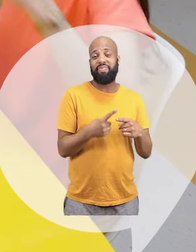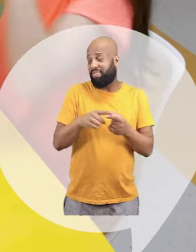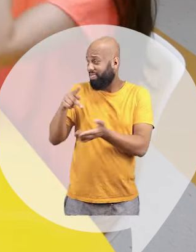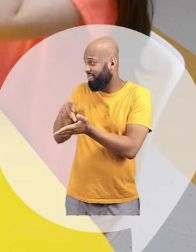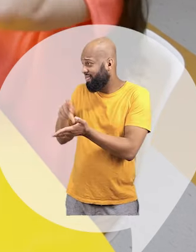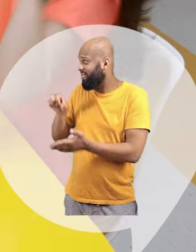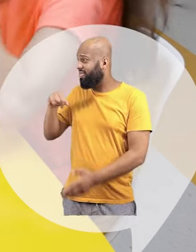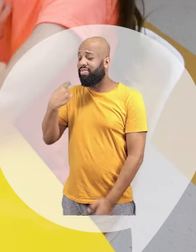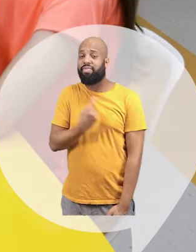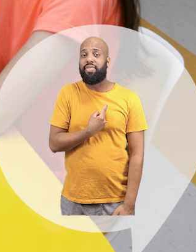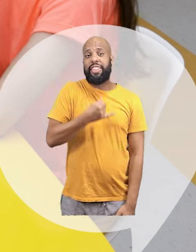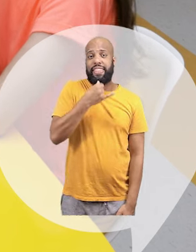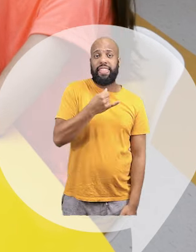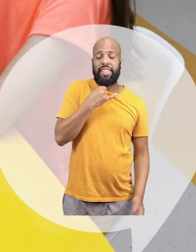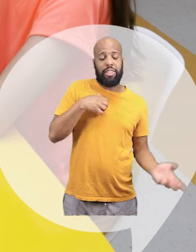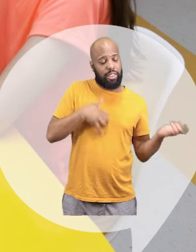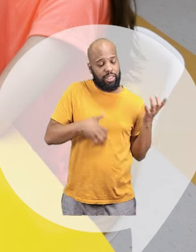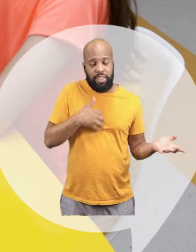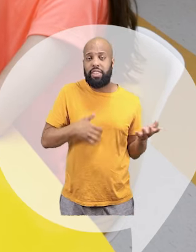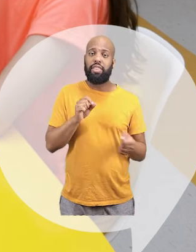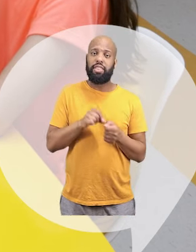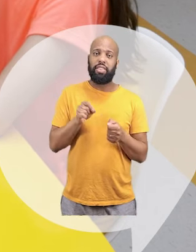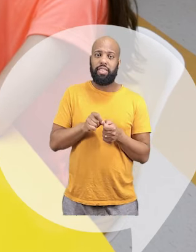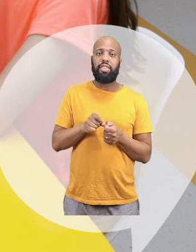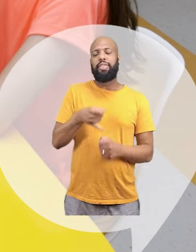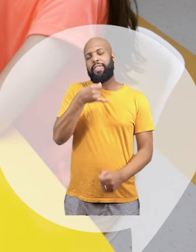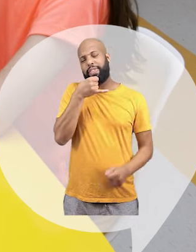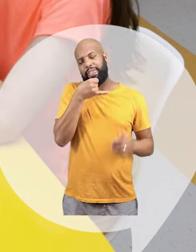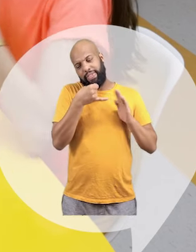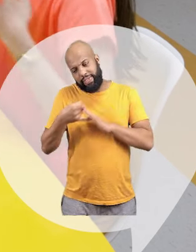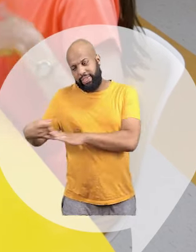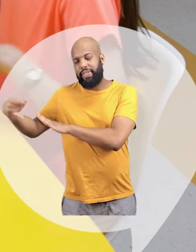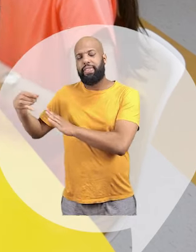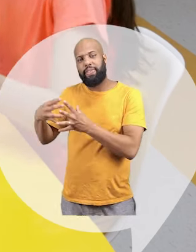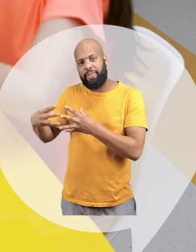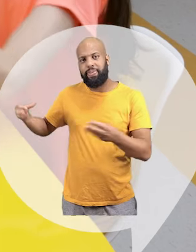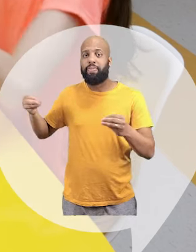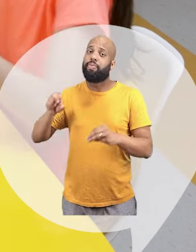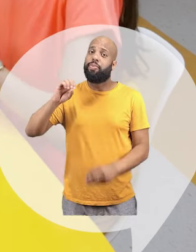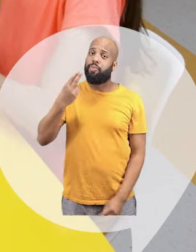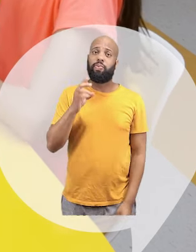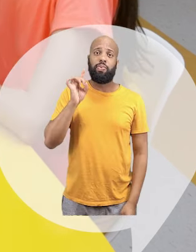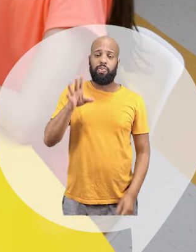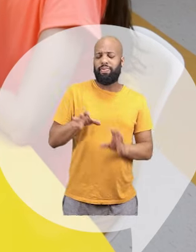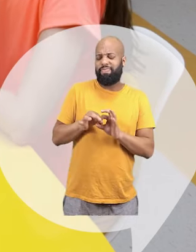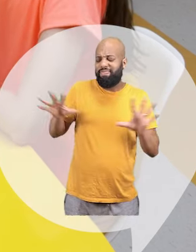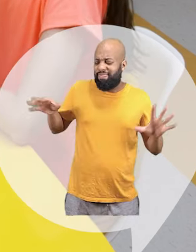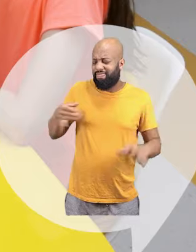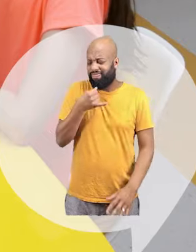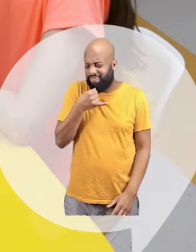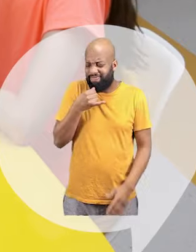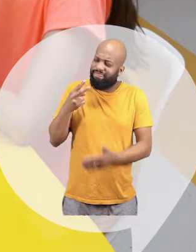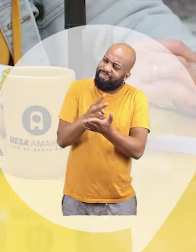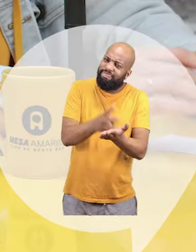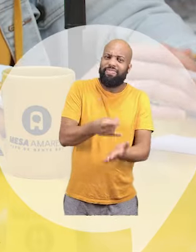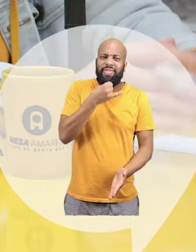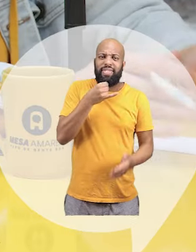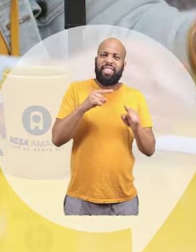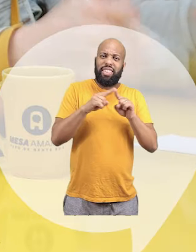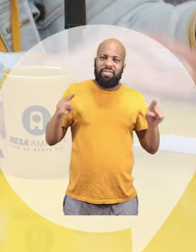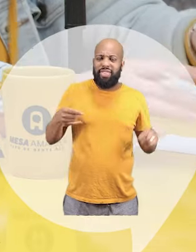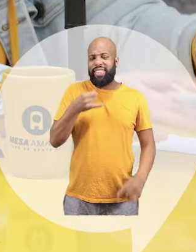ah triste a gente pô a gente pega um violão e a gente toca e fica um pouco né E vai hoje a gente só libera a